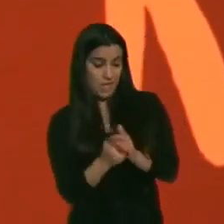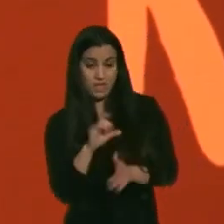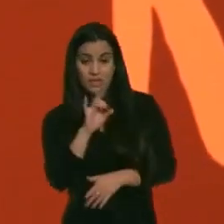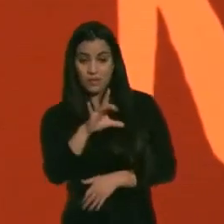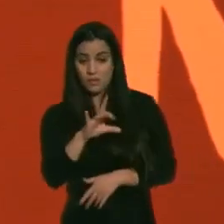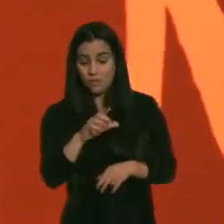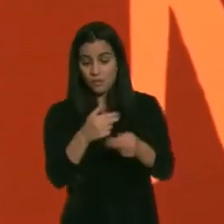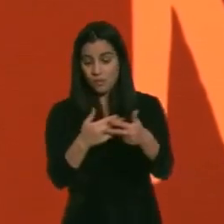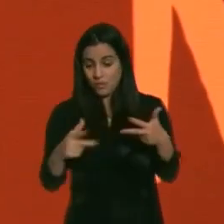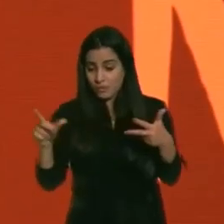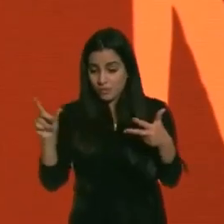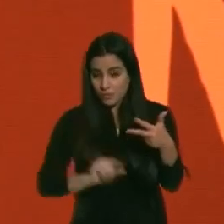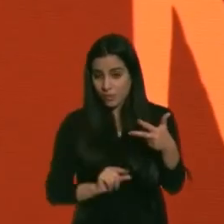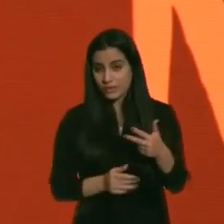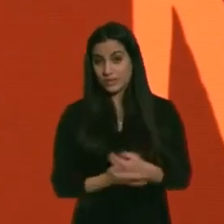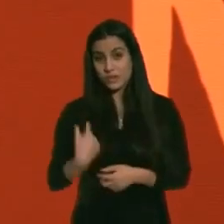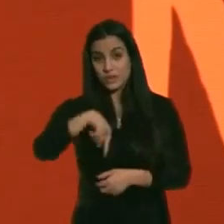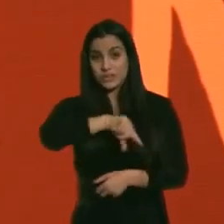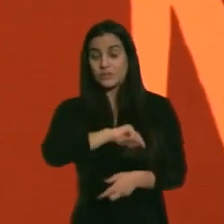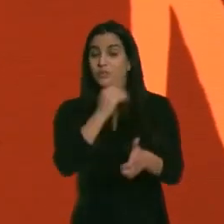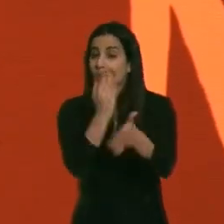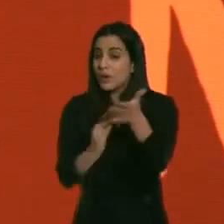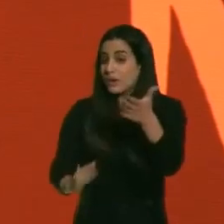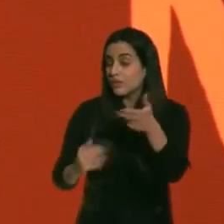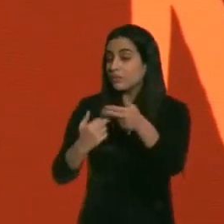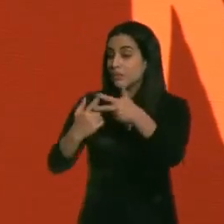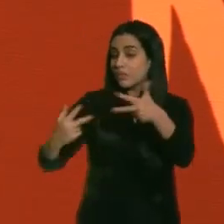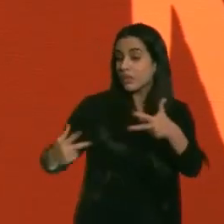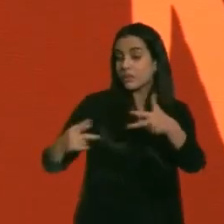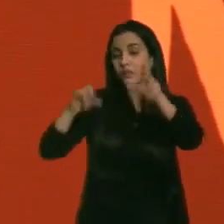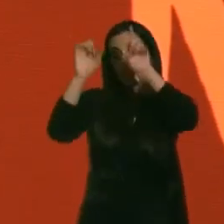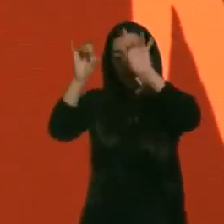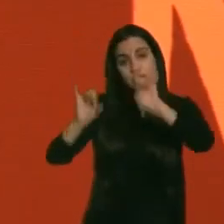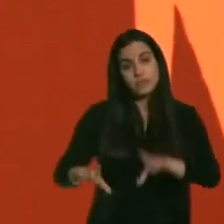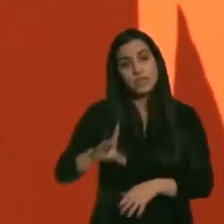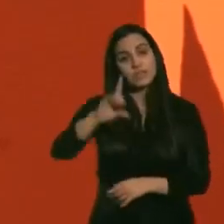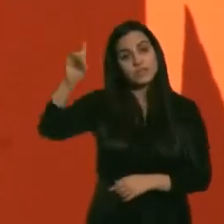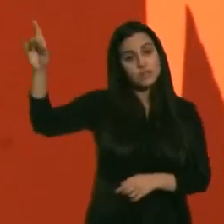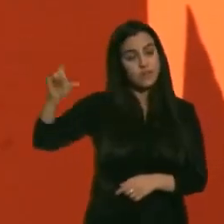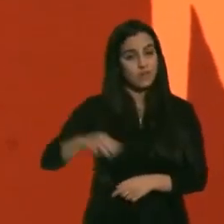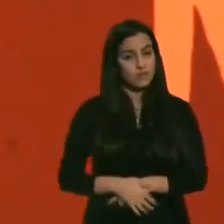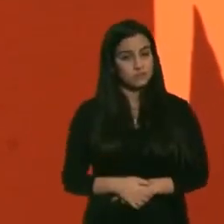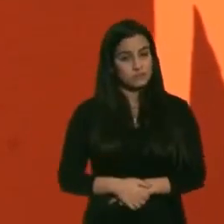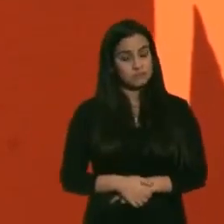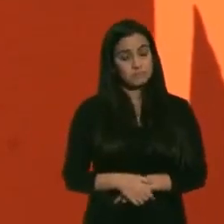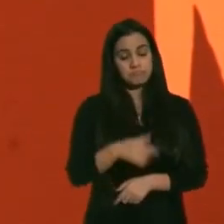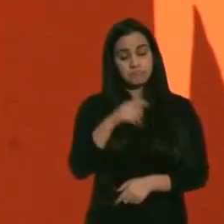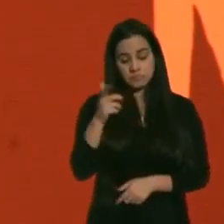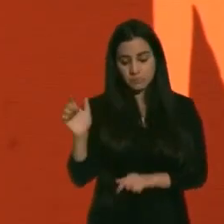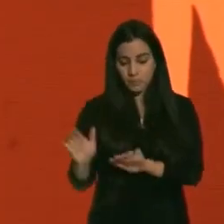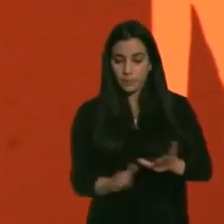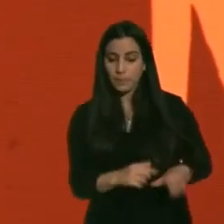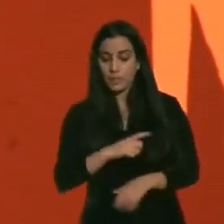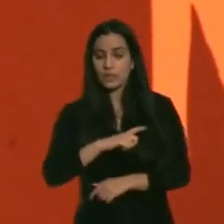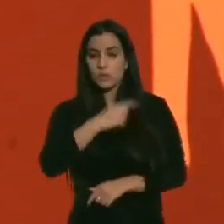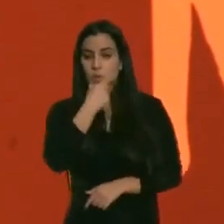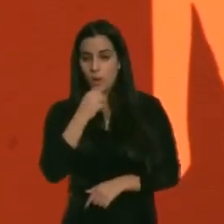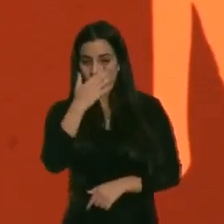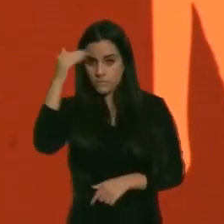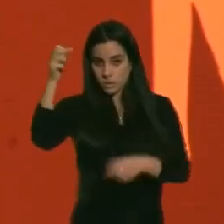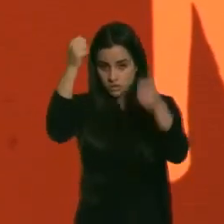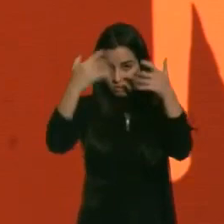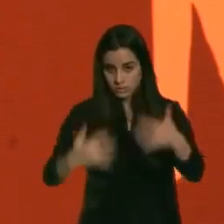isso e estamos perdendo o banquete de Deus. Leonardo Ravenhill vai dizer: o entretenimento pode ser